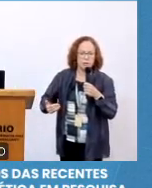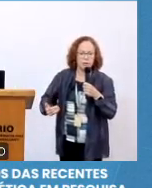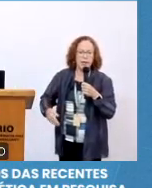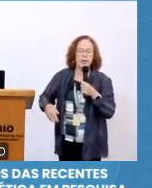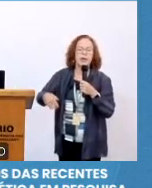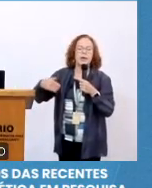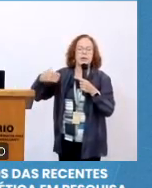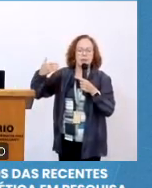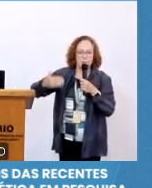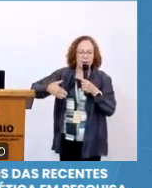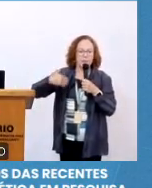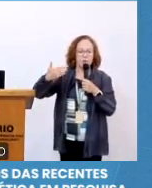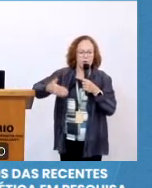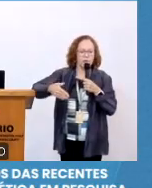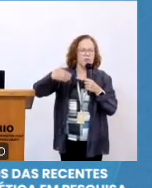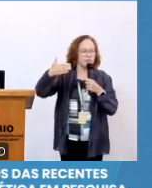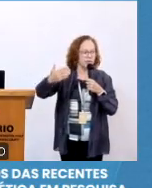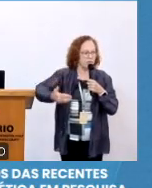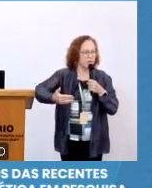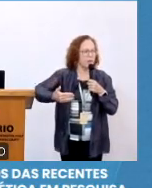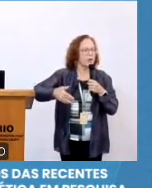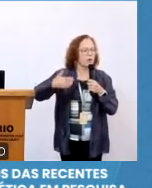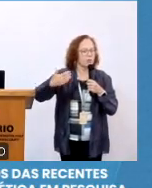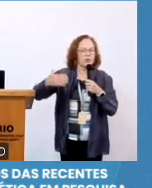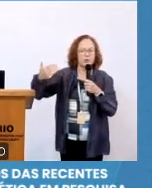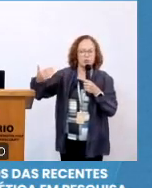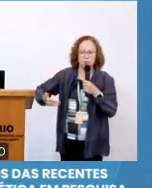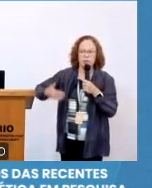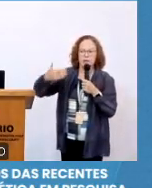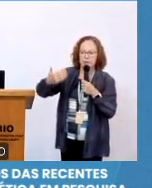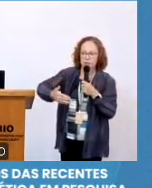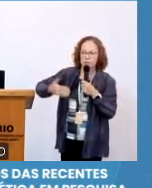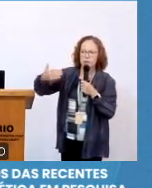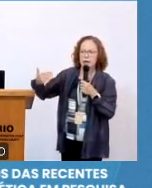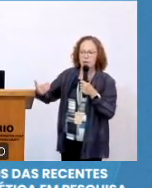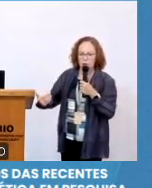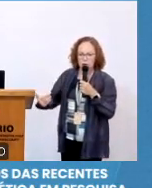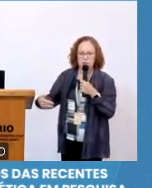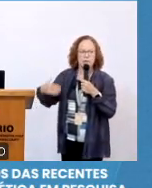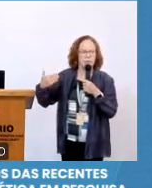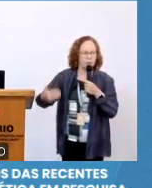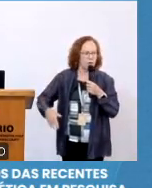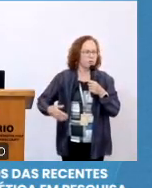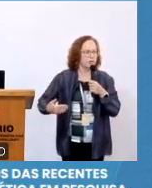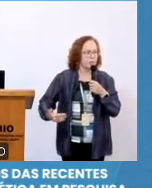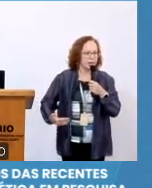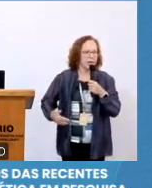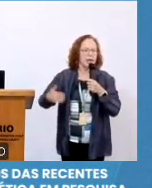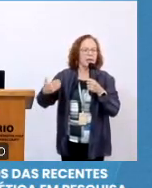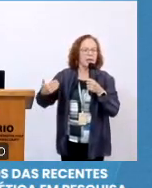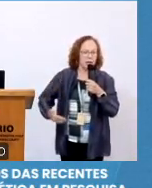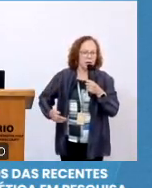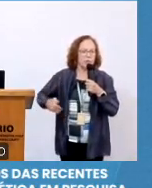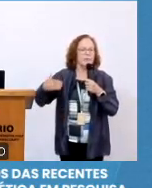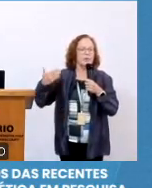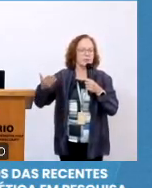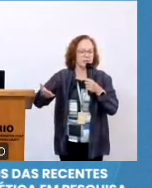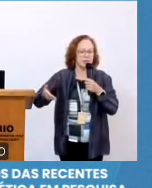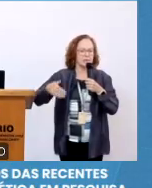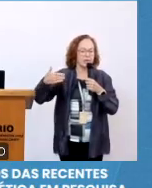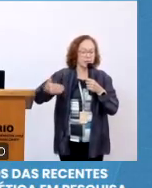instituições, ok? Também podem servir como amigos curiae, amigos da corte, e podem também entrar